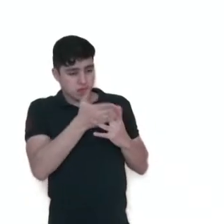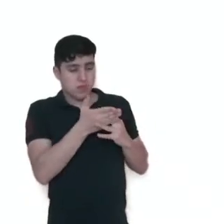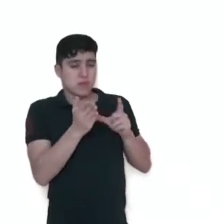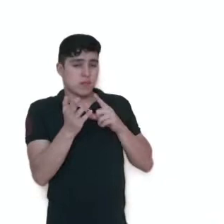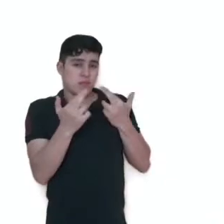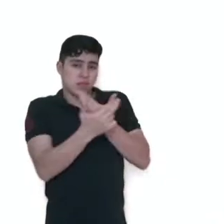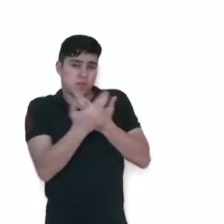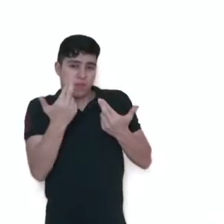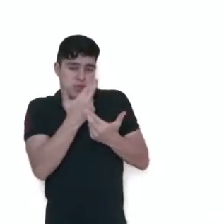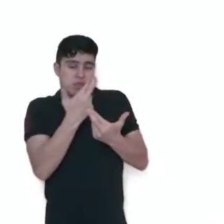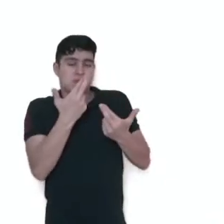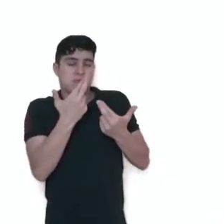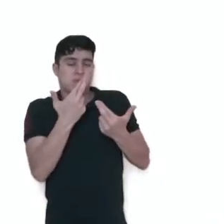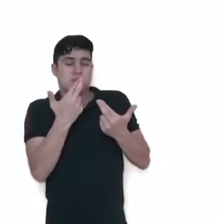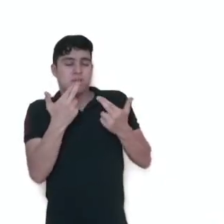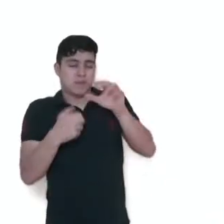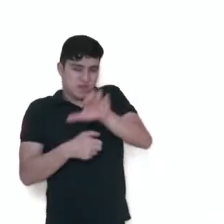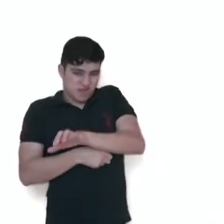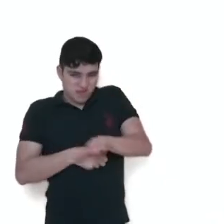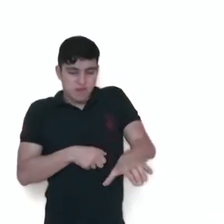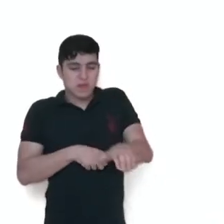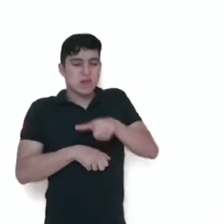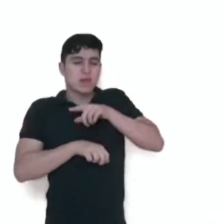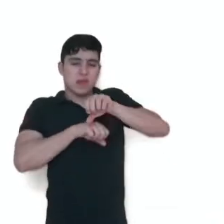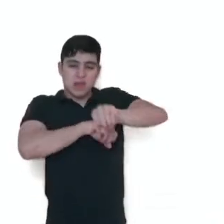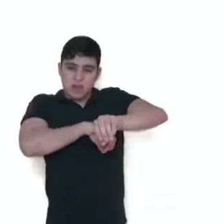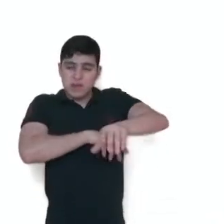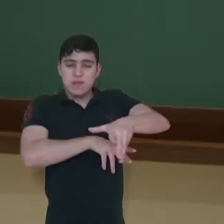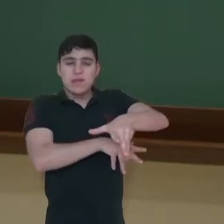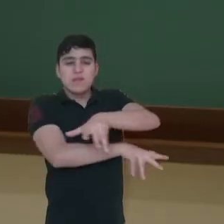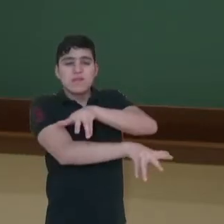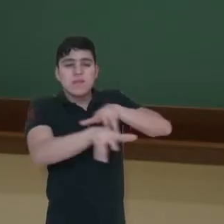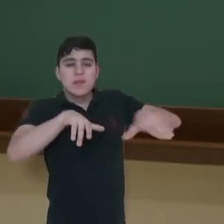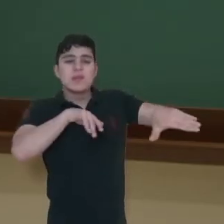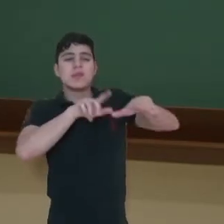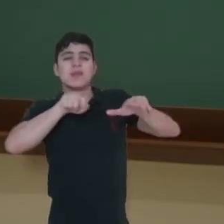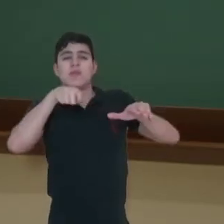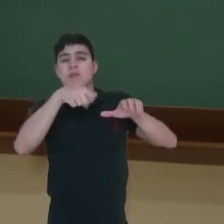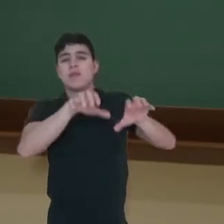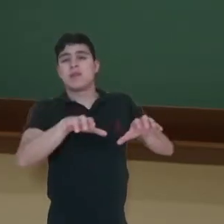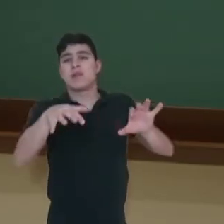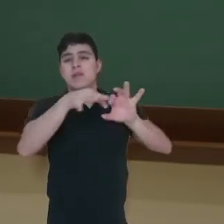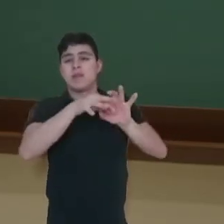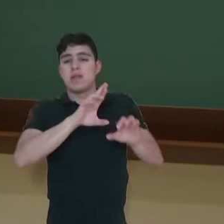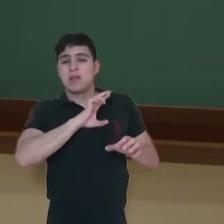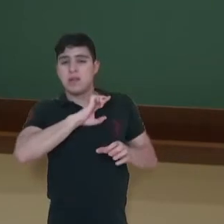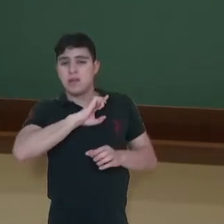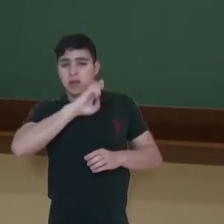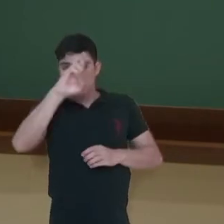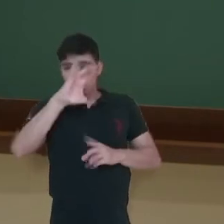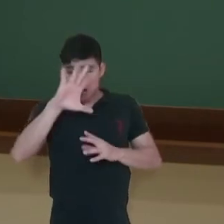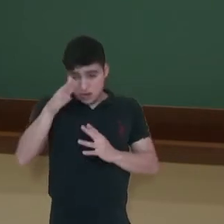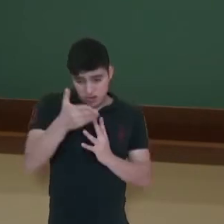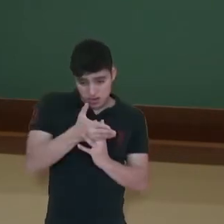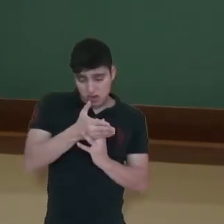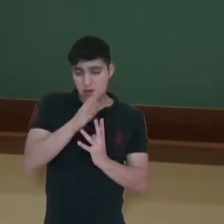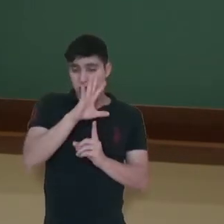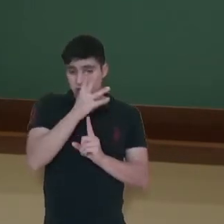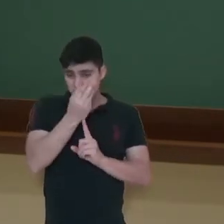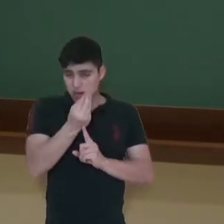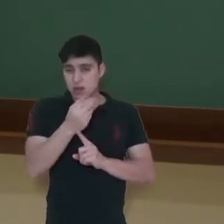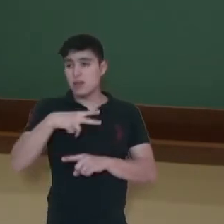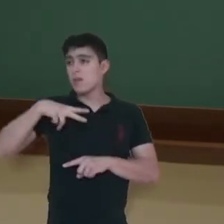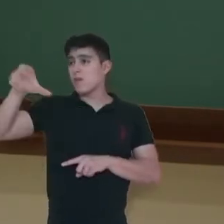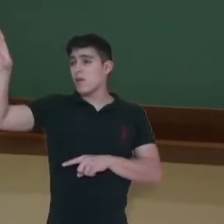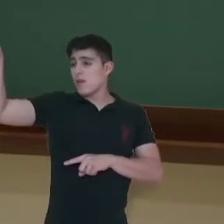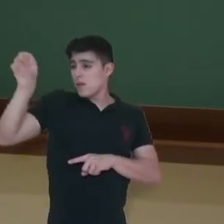da arte educativa da Idade Média, herança da arte bizantina. Como falei no começo do vídeo, a arte barroca de Portugal, ela pega muito